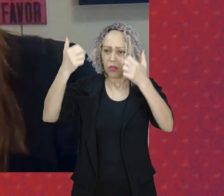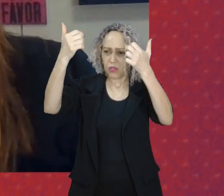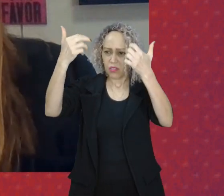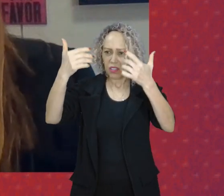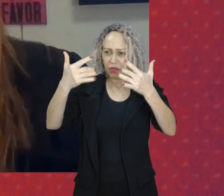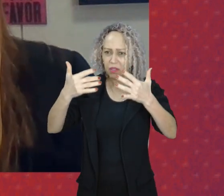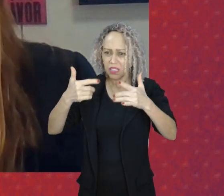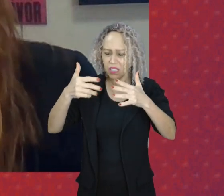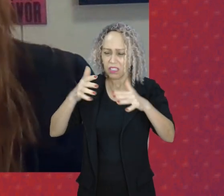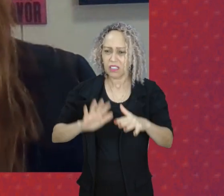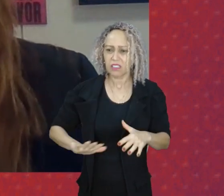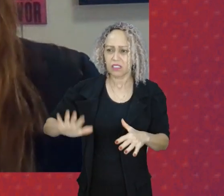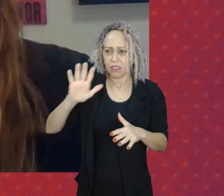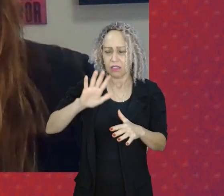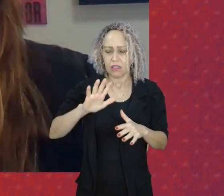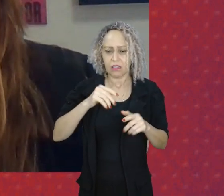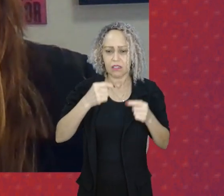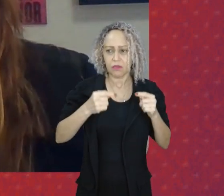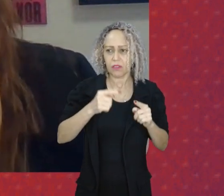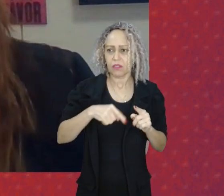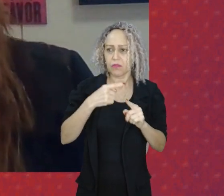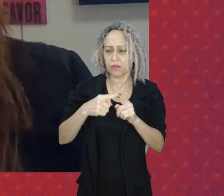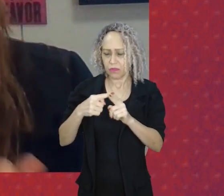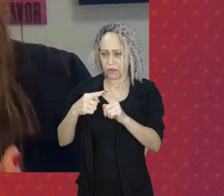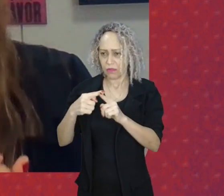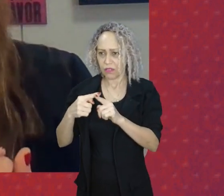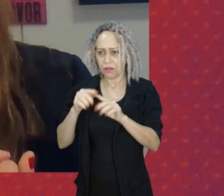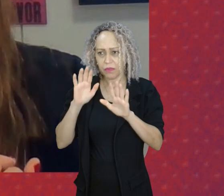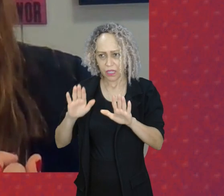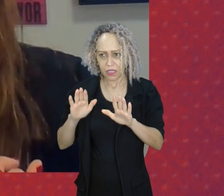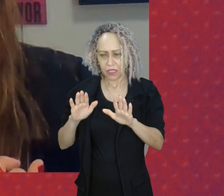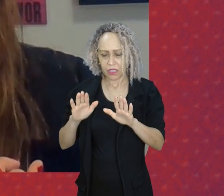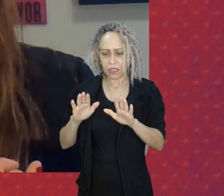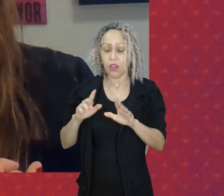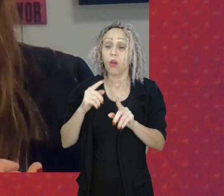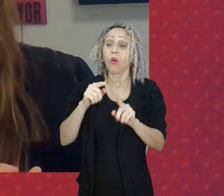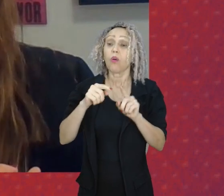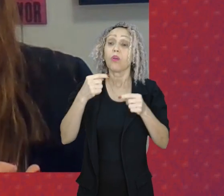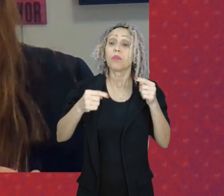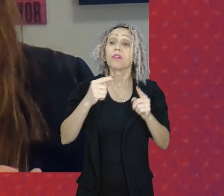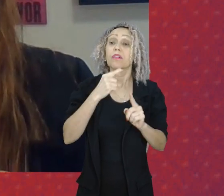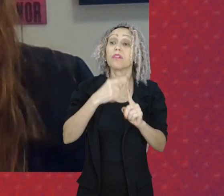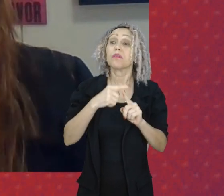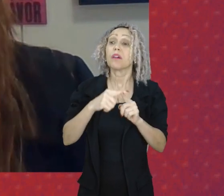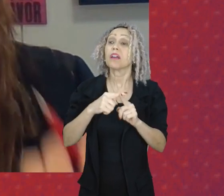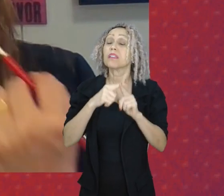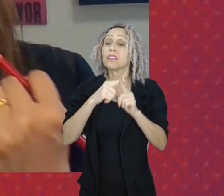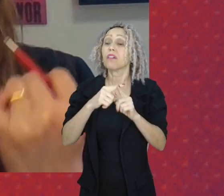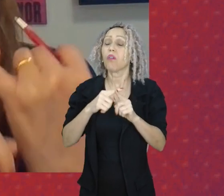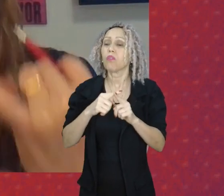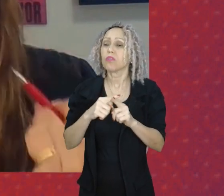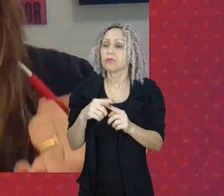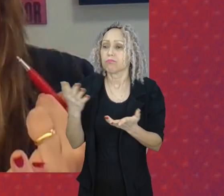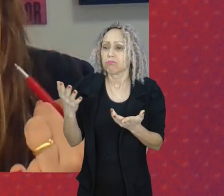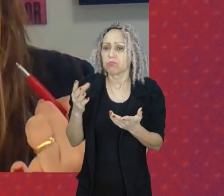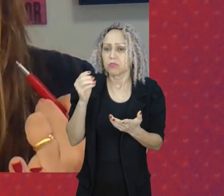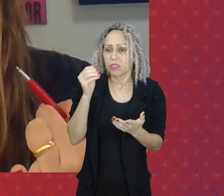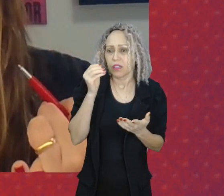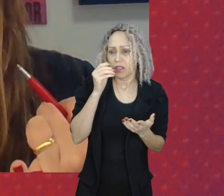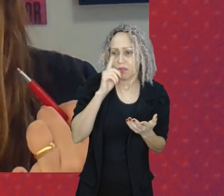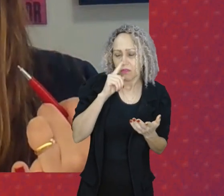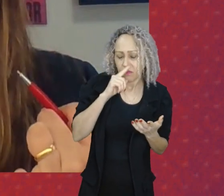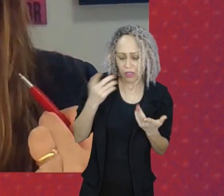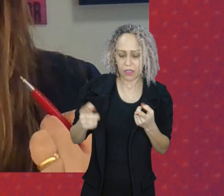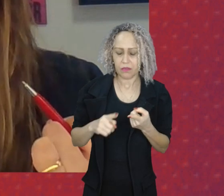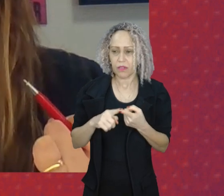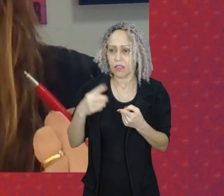política afirmativa, estou até acompanhando aqui, o meu tempo está acabando, então o que a gente tem de política afirmativa hoje que é insuficiente? 30% de reserva